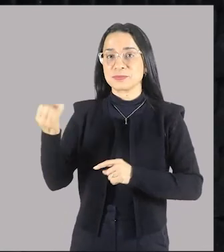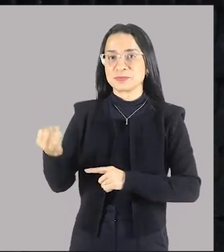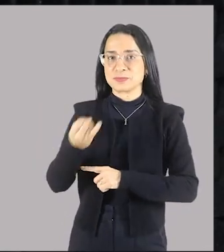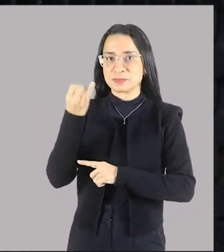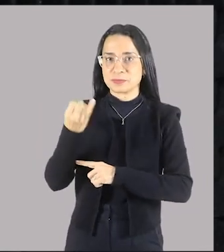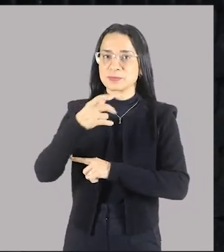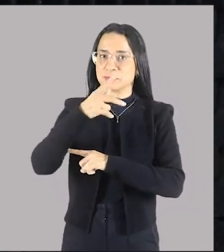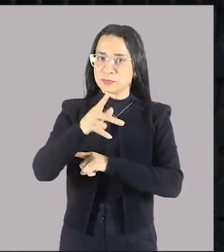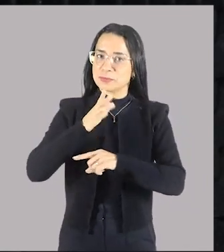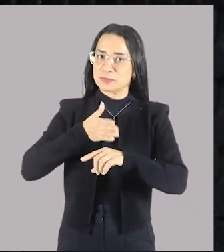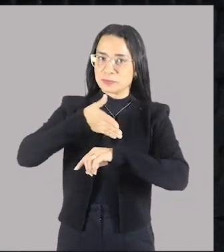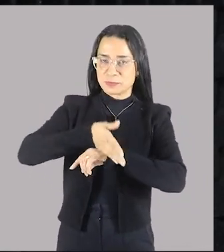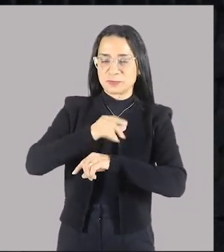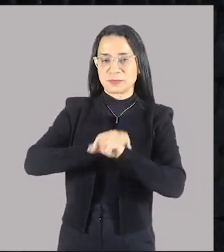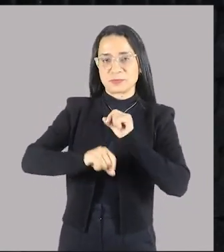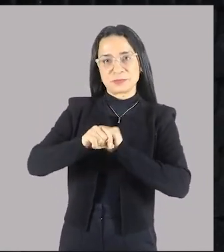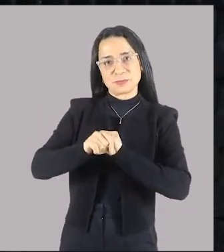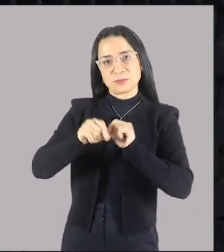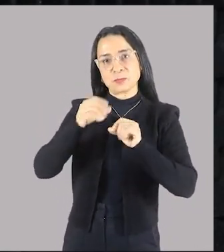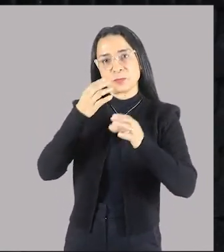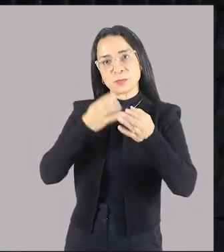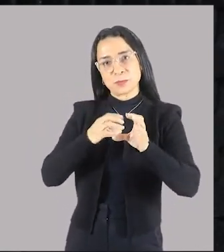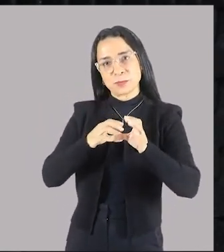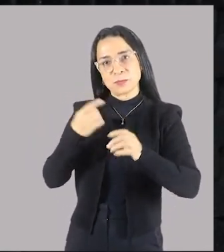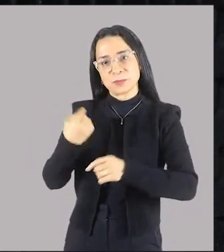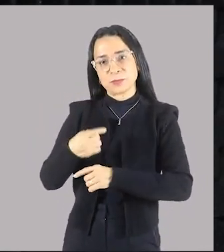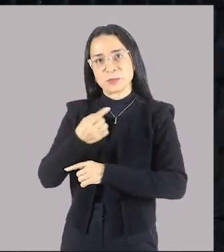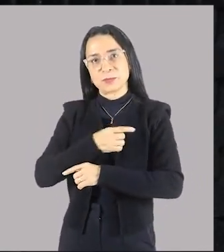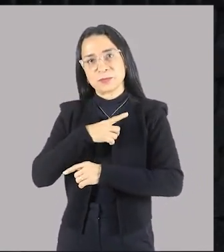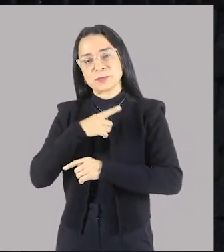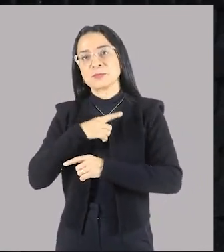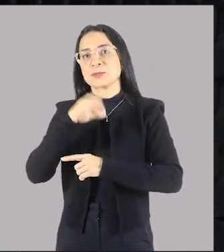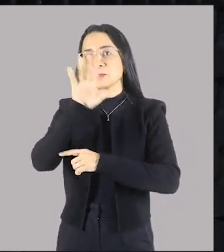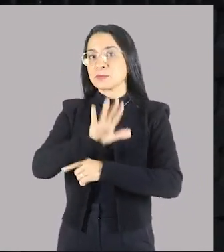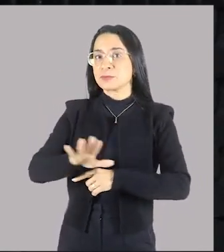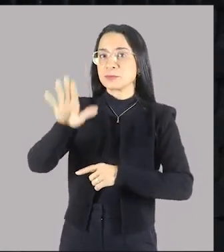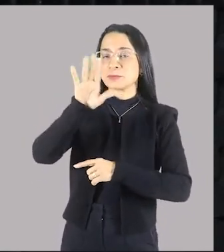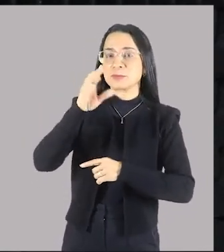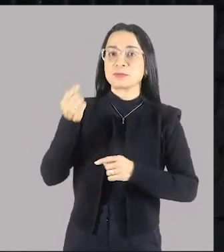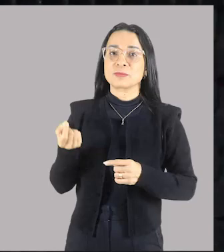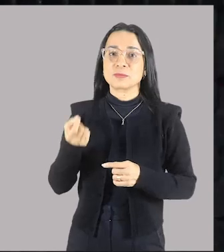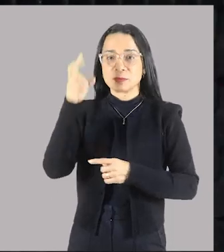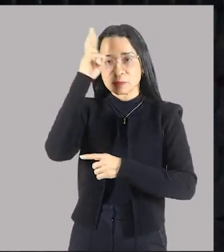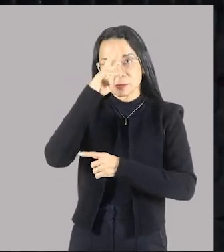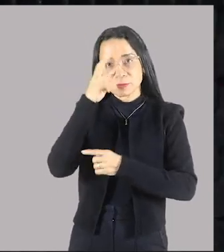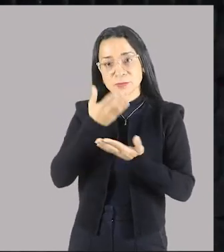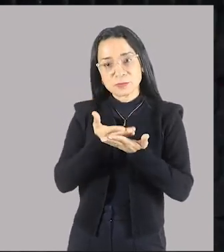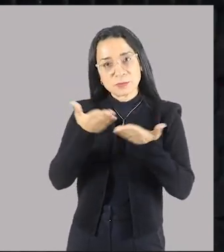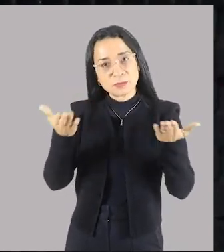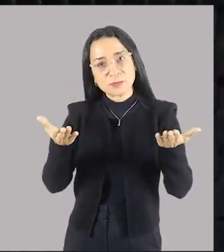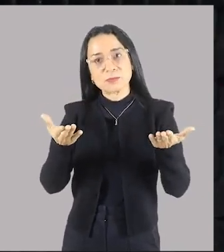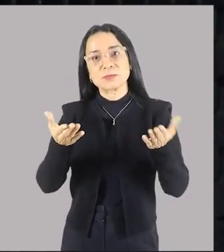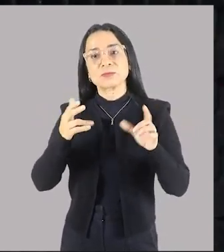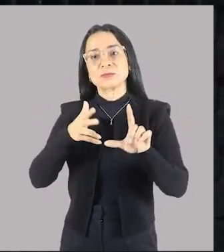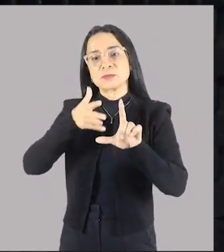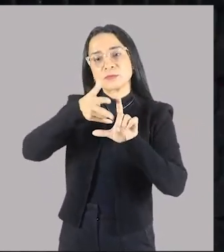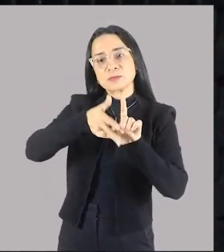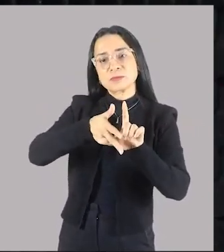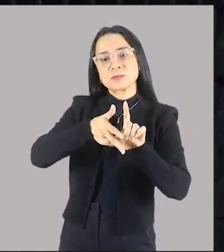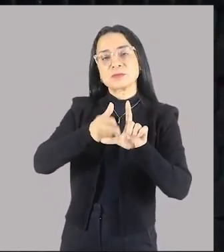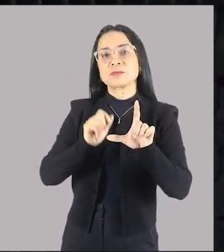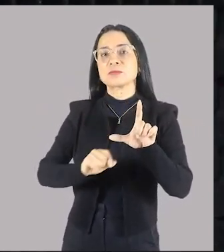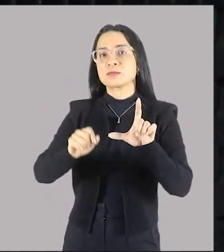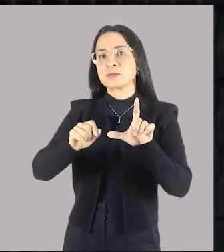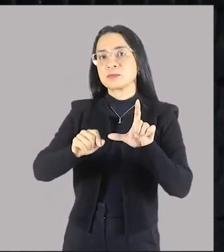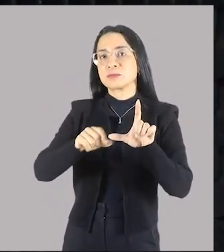importante para a sua aprovação nesse concurso que nós teremos a nível nacional. Lembrando para vocês que no seu vídeo está aparecendo um